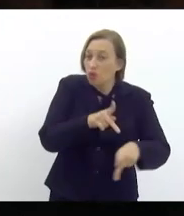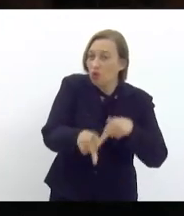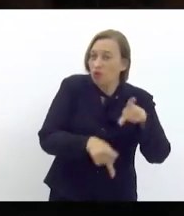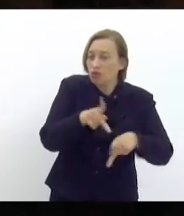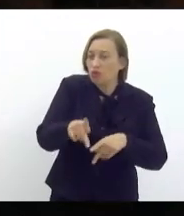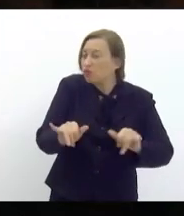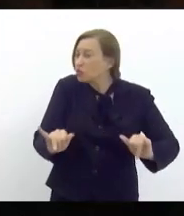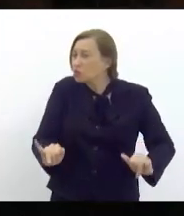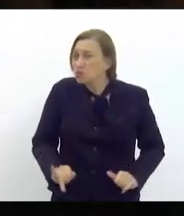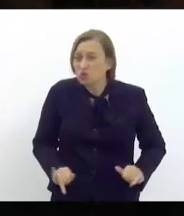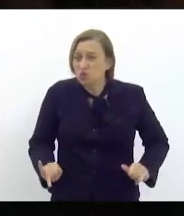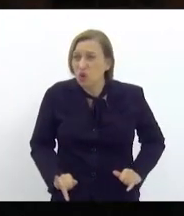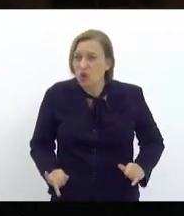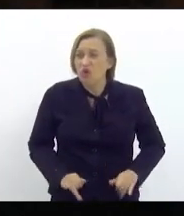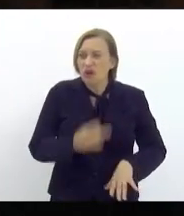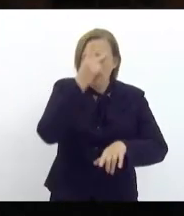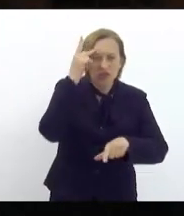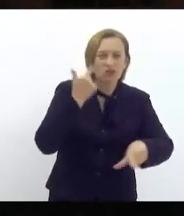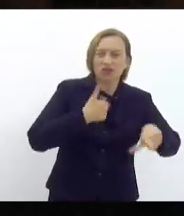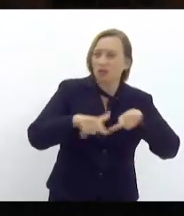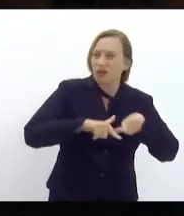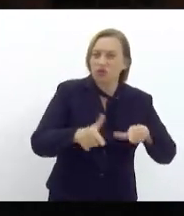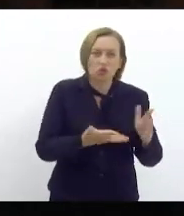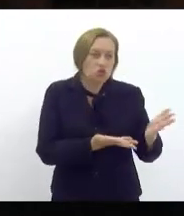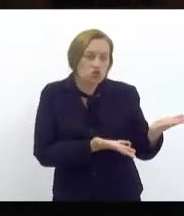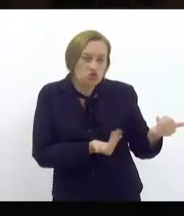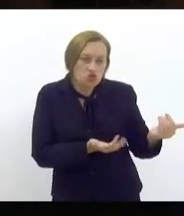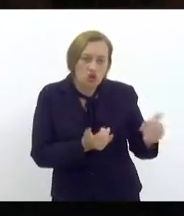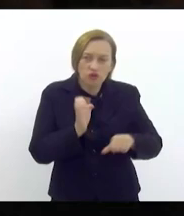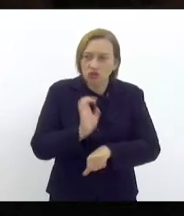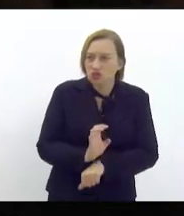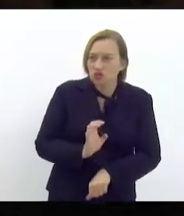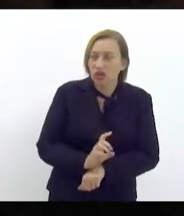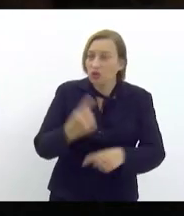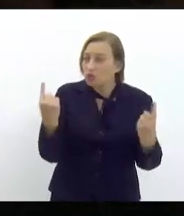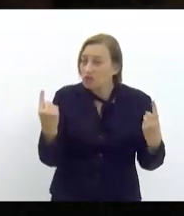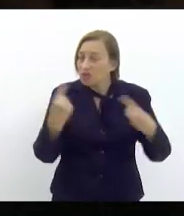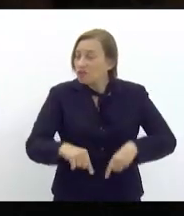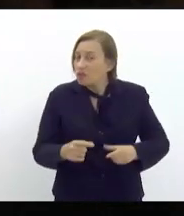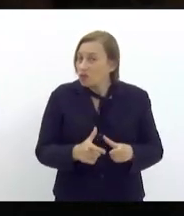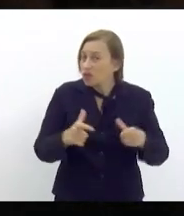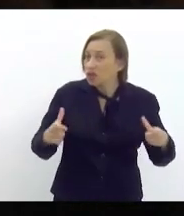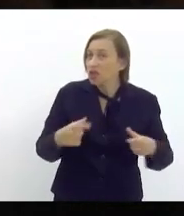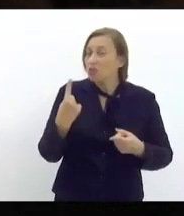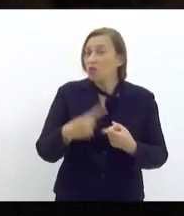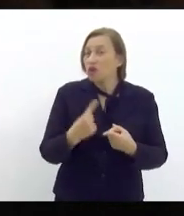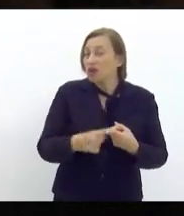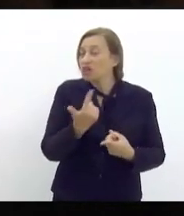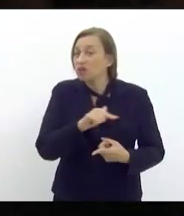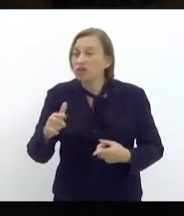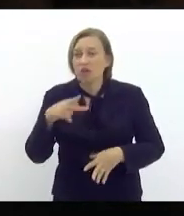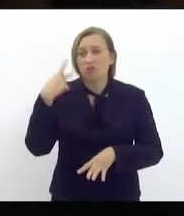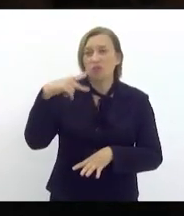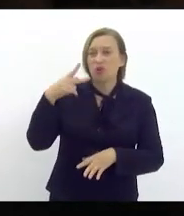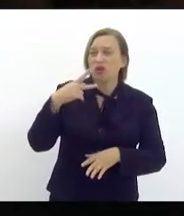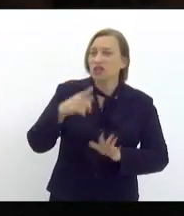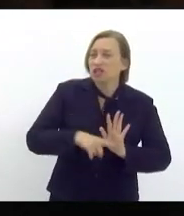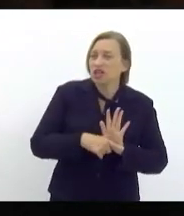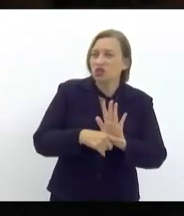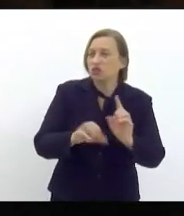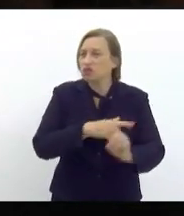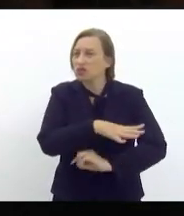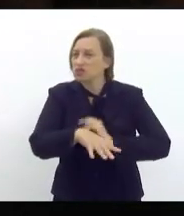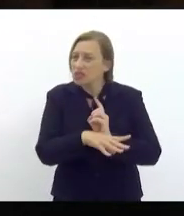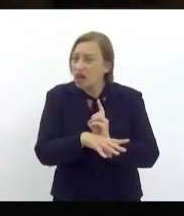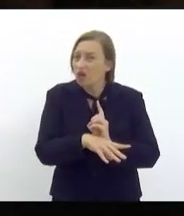sofre ser trabalhador ser jovem no nosso estado é um enorme desafio porque não tem políticas de assistência social